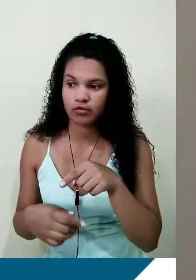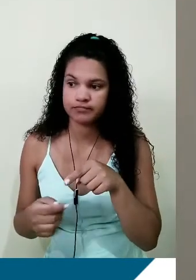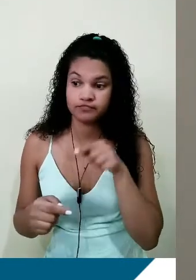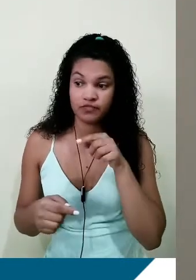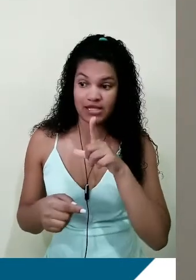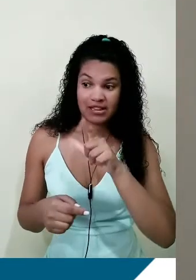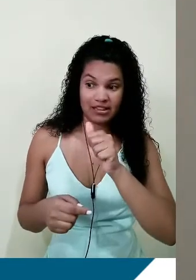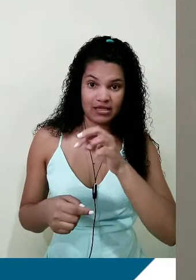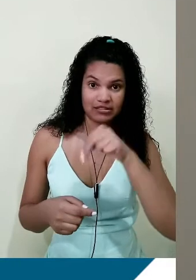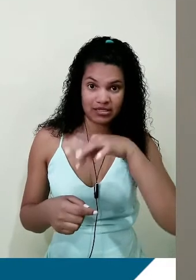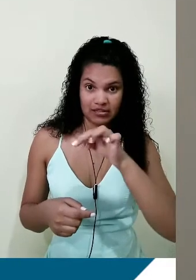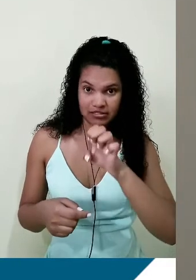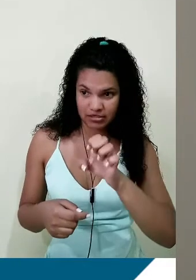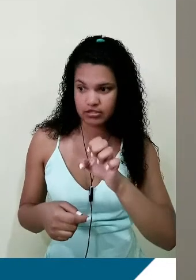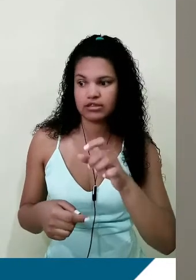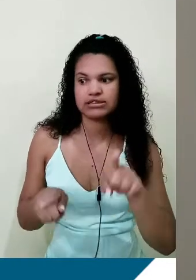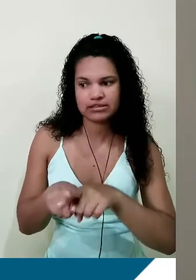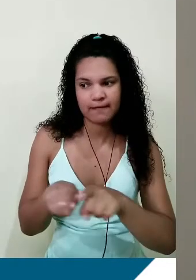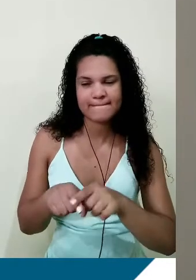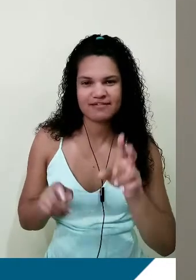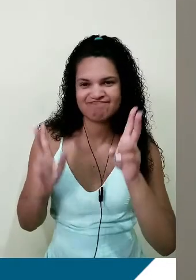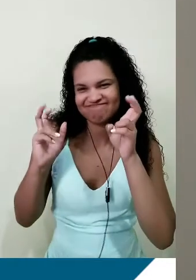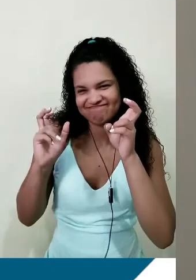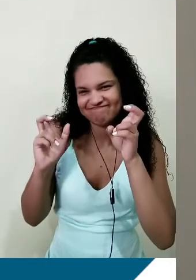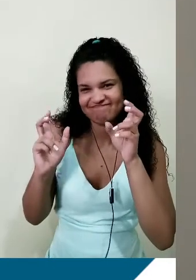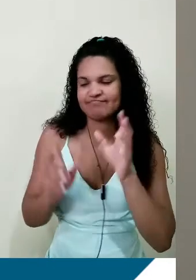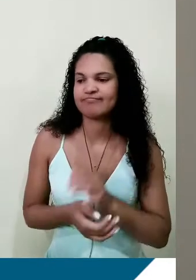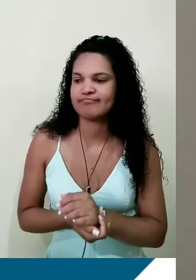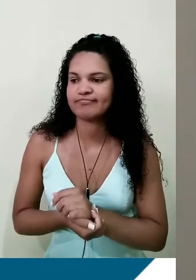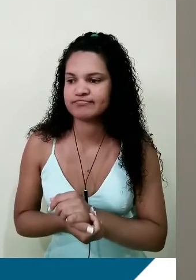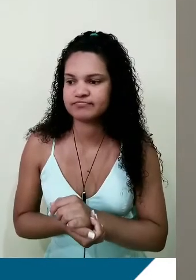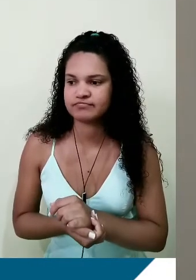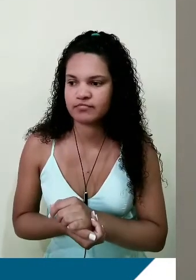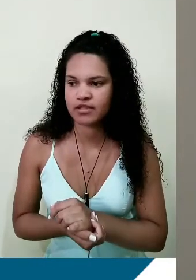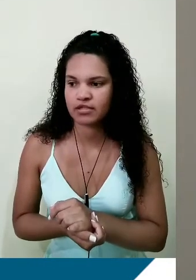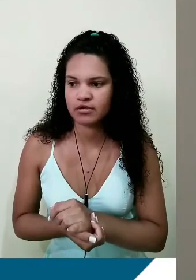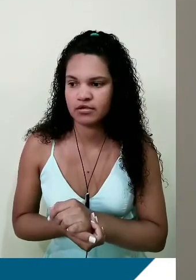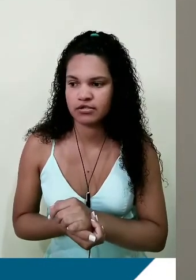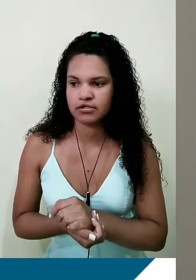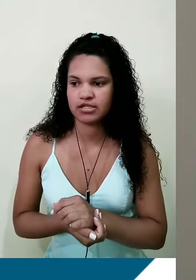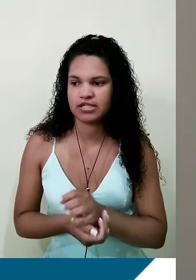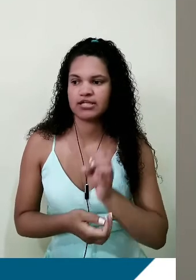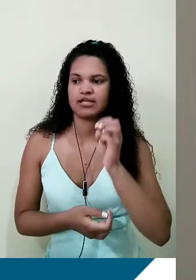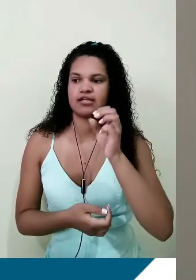também sendo apelidada com o nome de Q-mole.